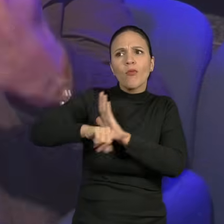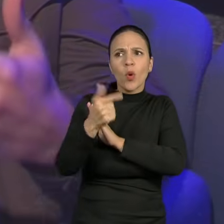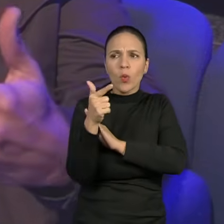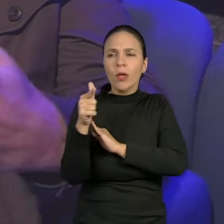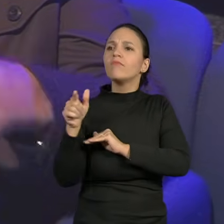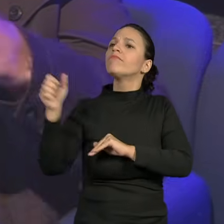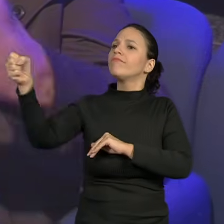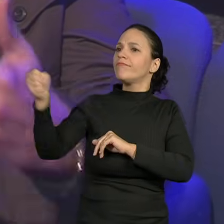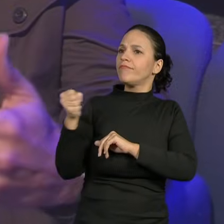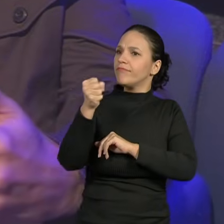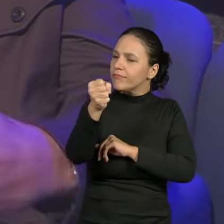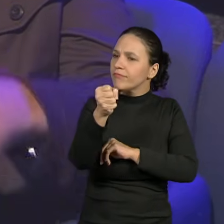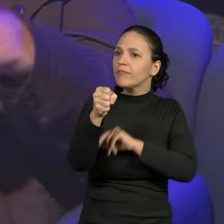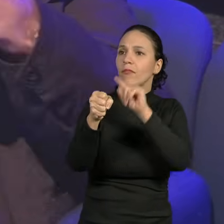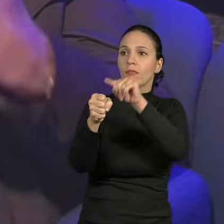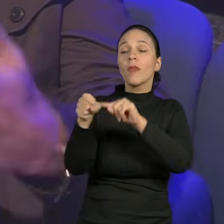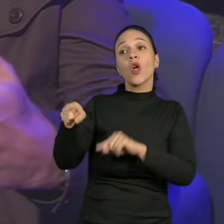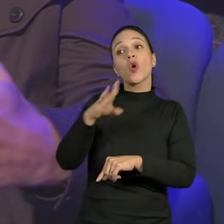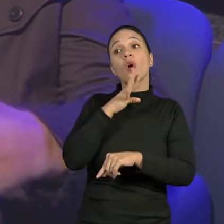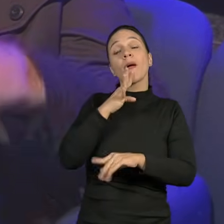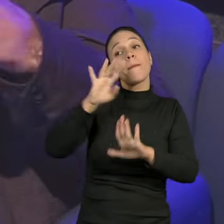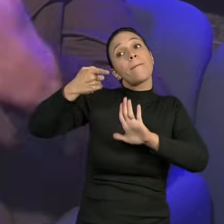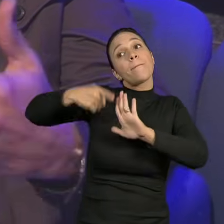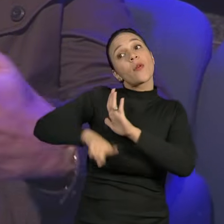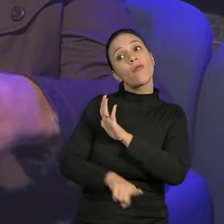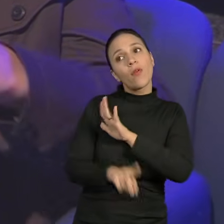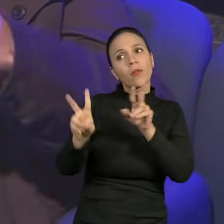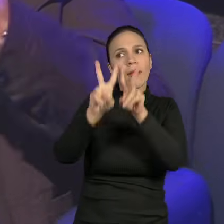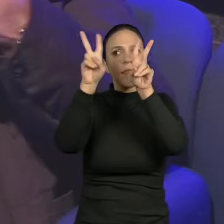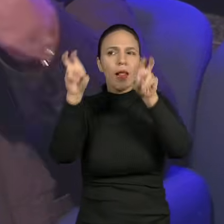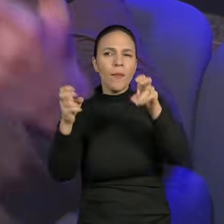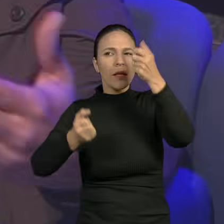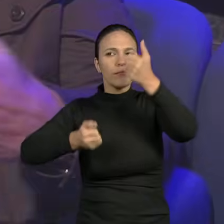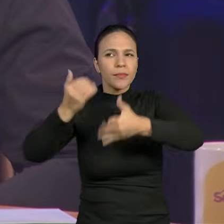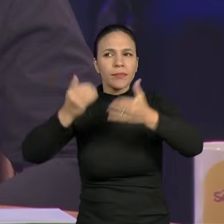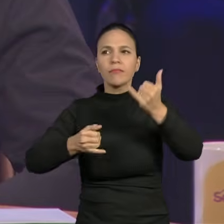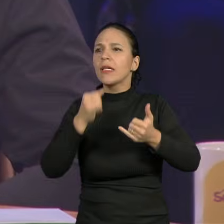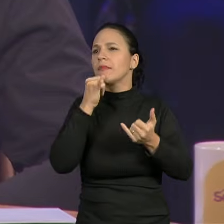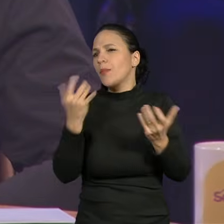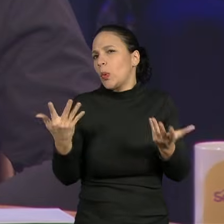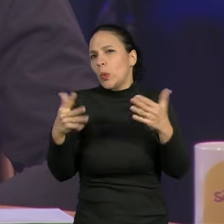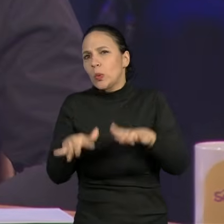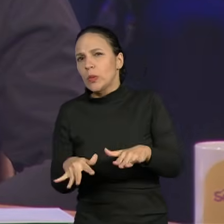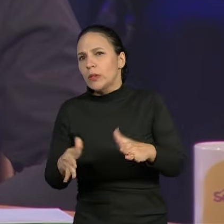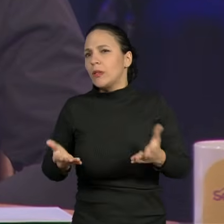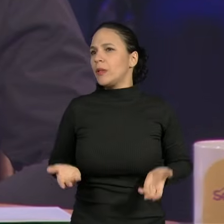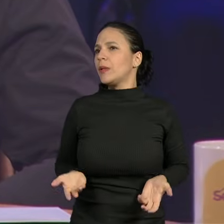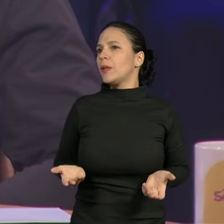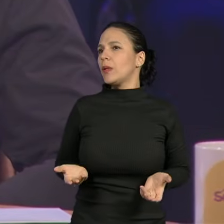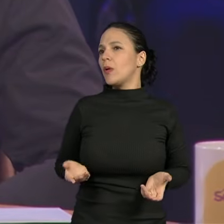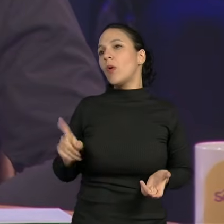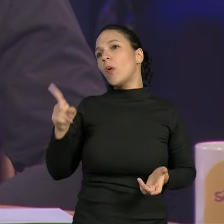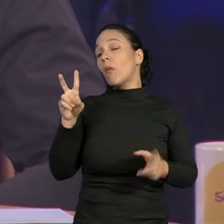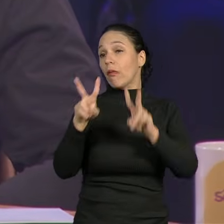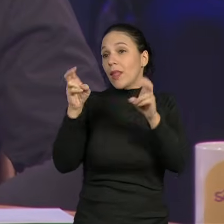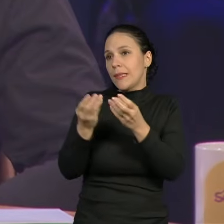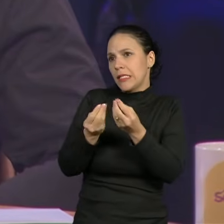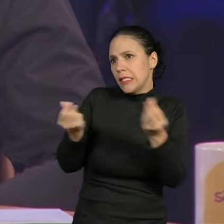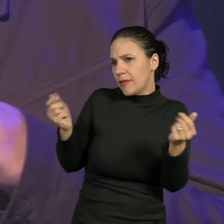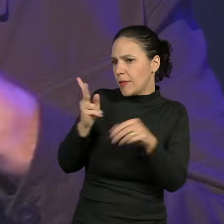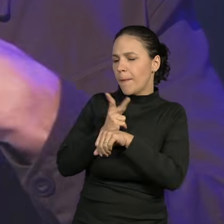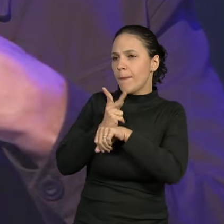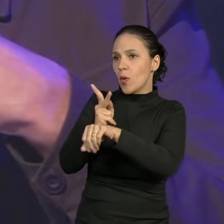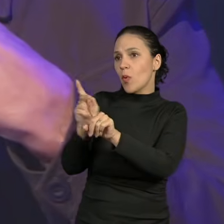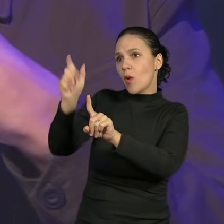especialista ou alguma entidade que tenha mais propriedade para falar sobre um tema, como, por exemplo, inclusão ou um tema mais sensível. Mas, assim,